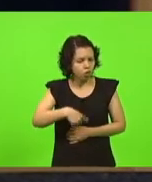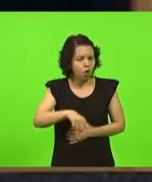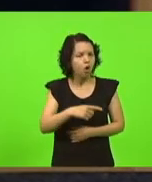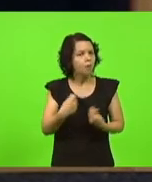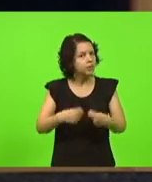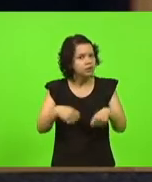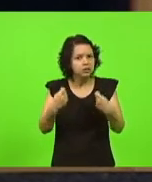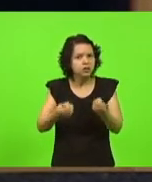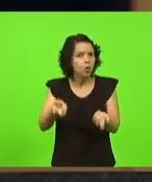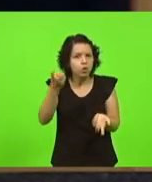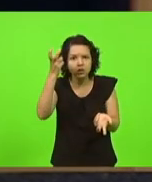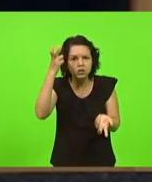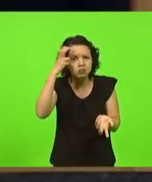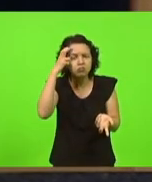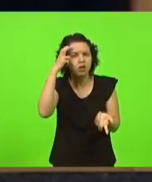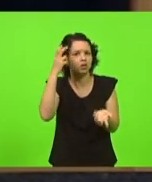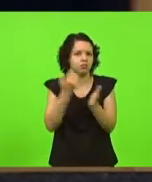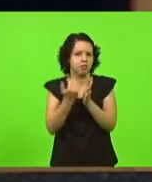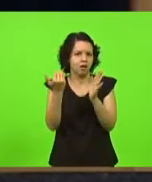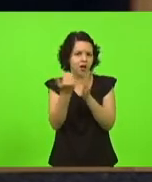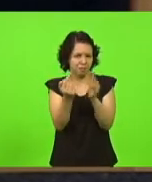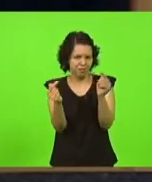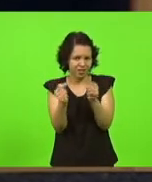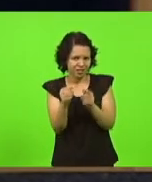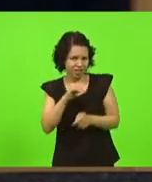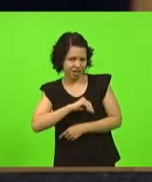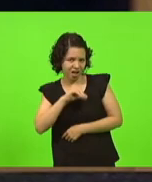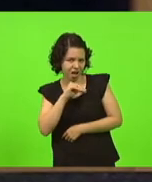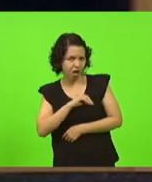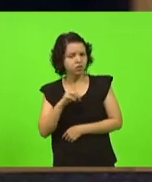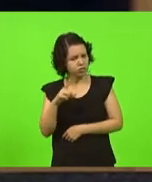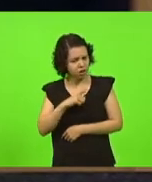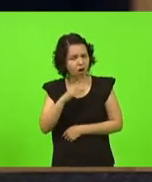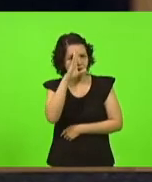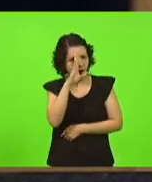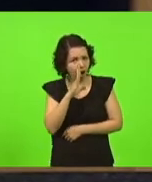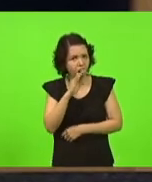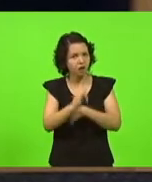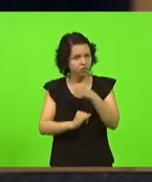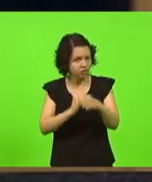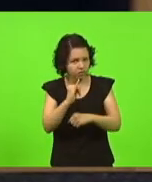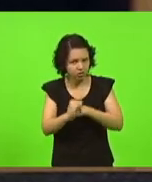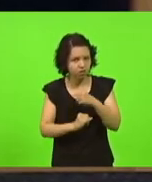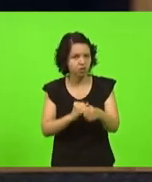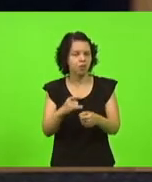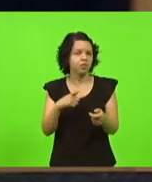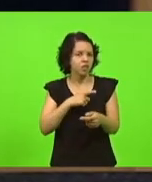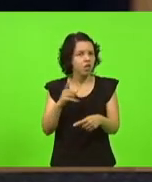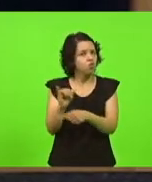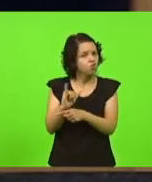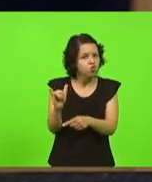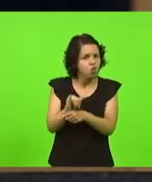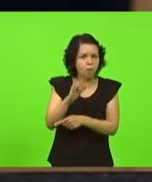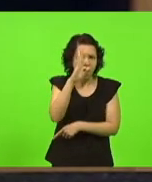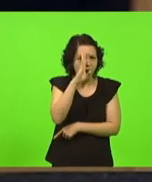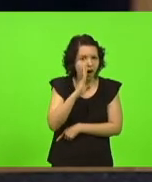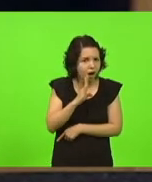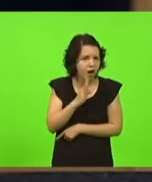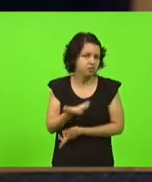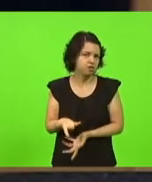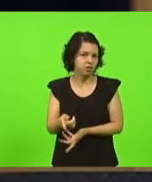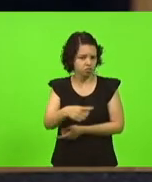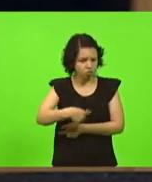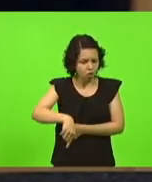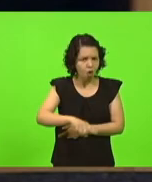que não é relacionado ao salário, que está de graça na internet, está de graça no YouTube, para que a gente possa